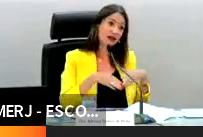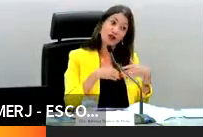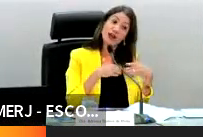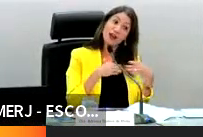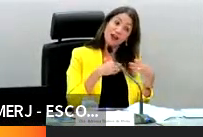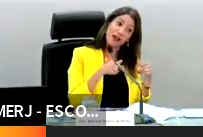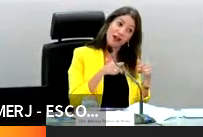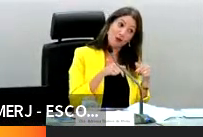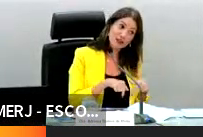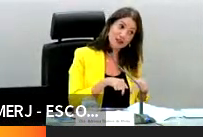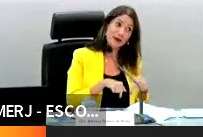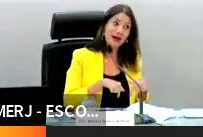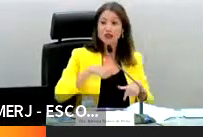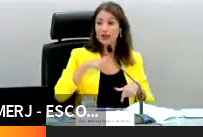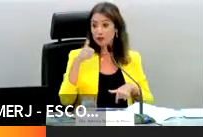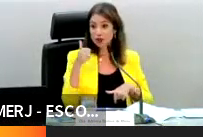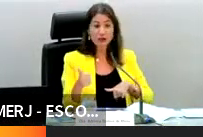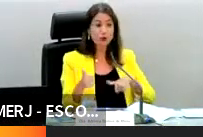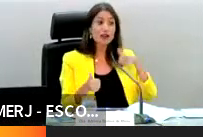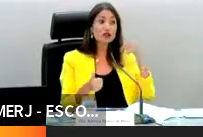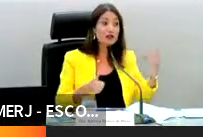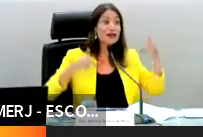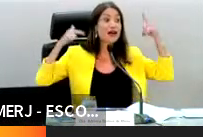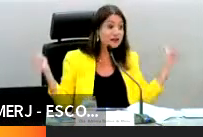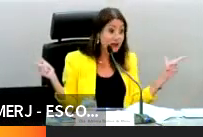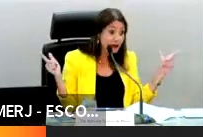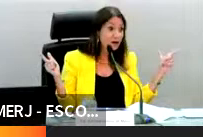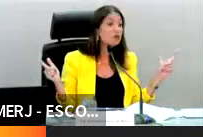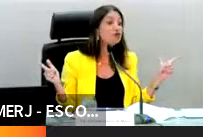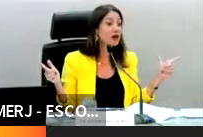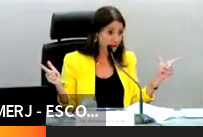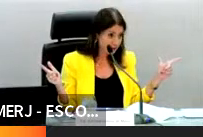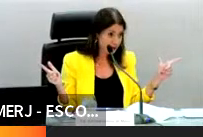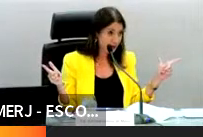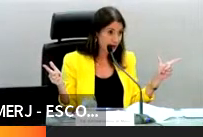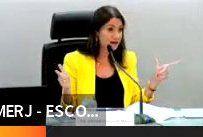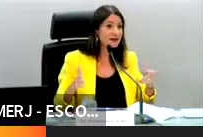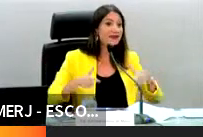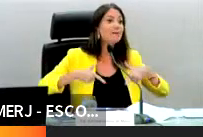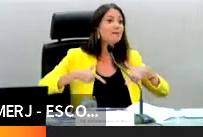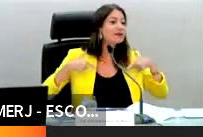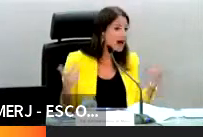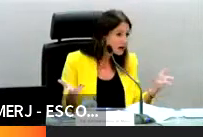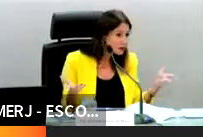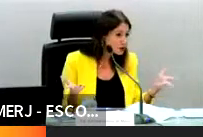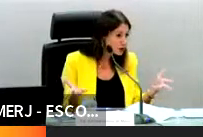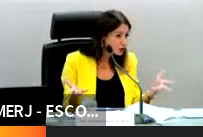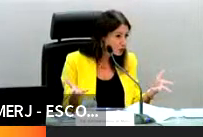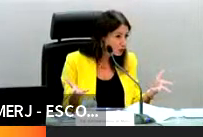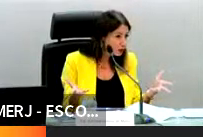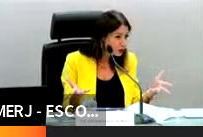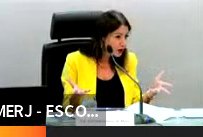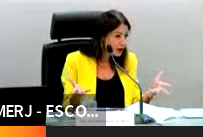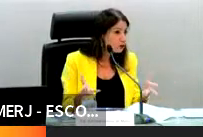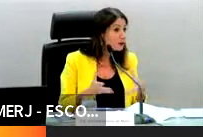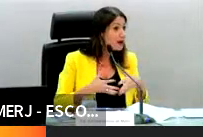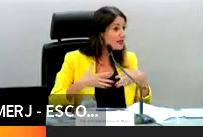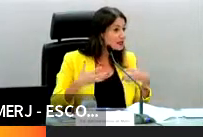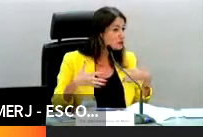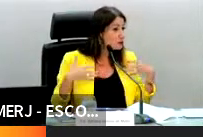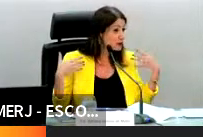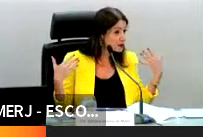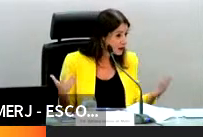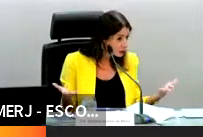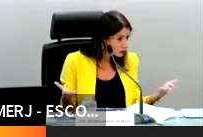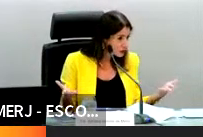são dados municipais, dados estaduais, federais e mundiais. Elas se debruçaram sobre os números e foi